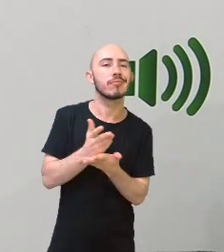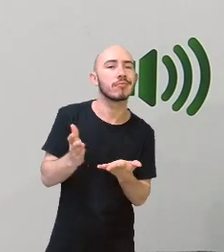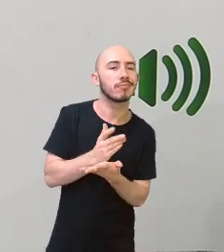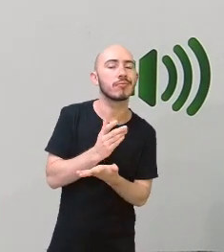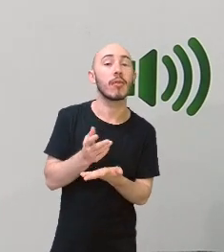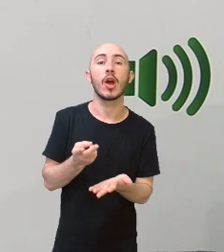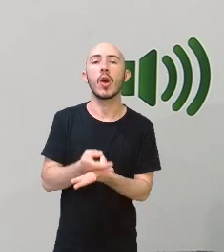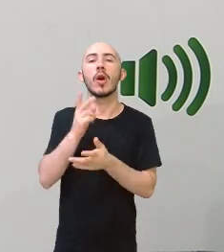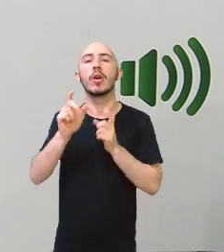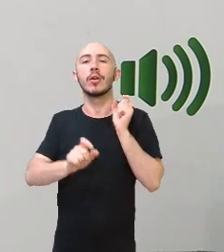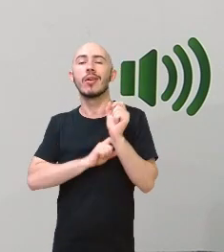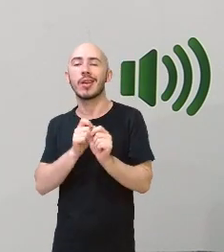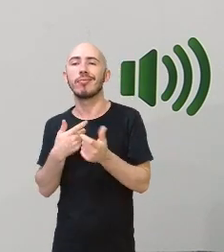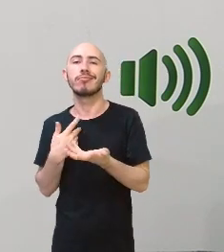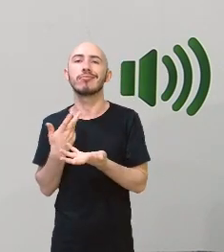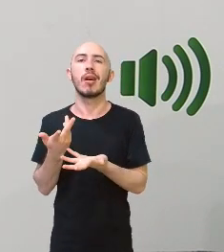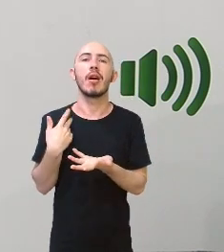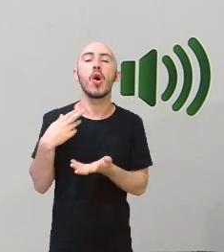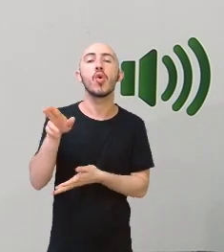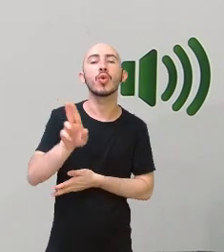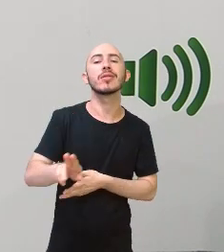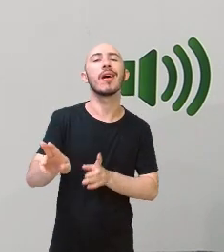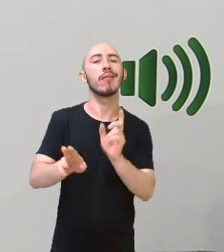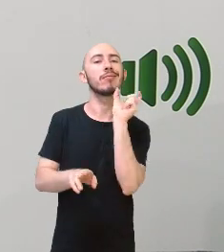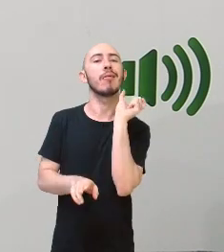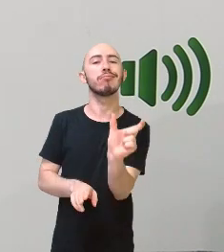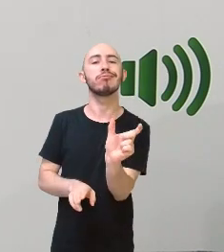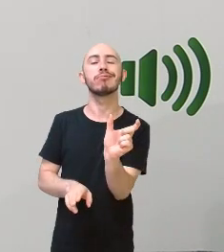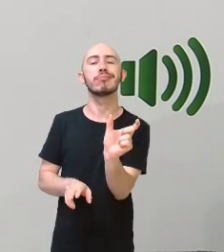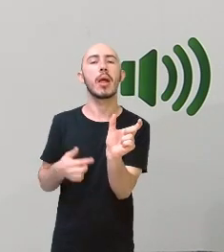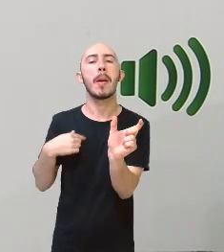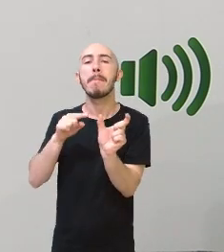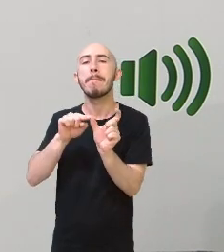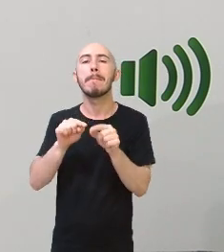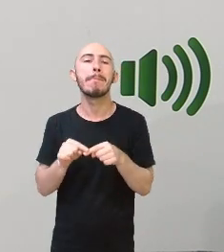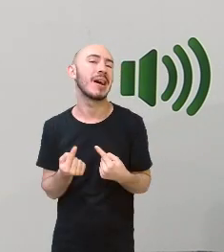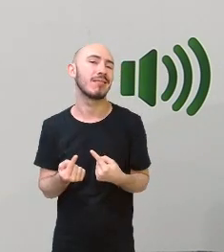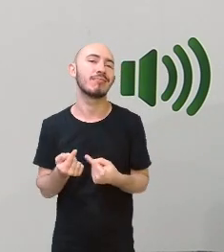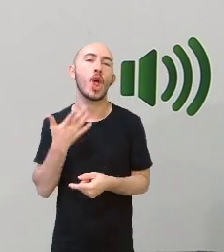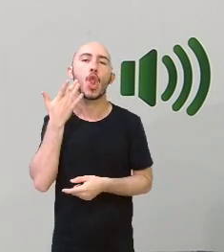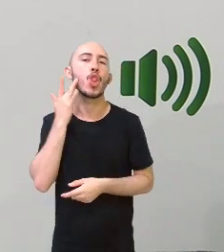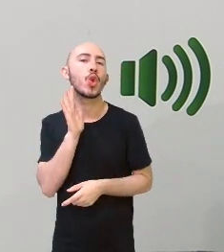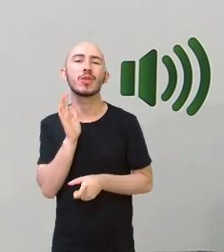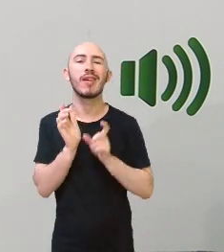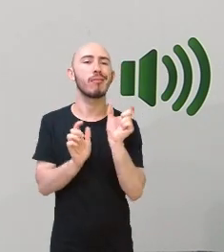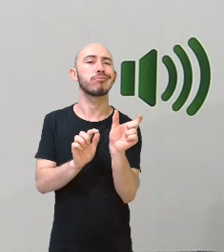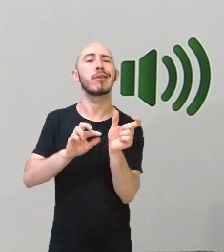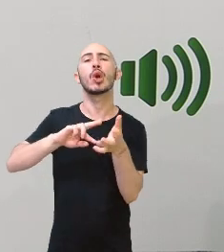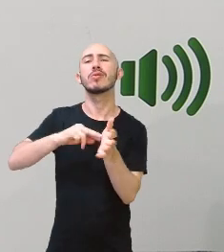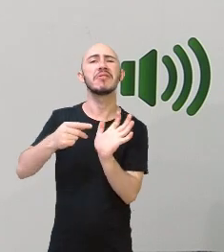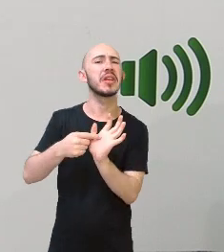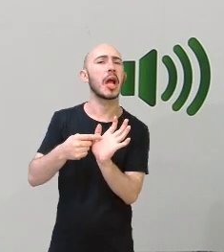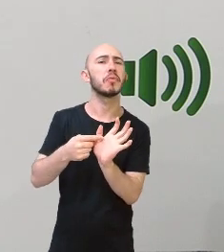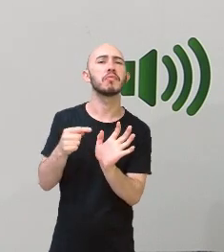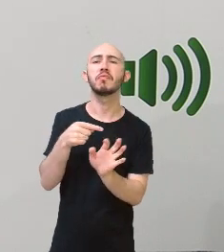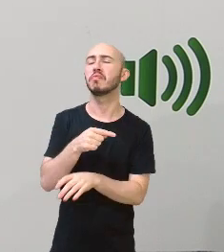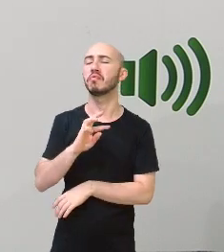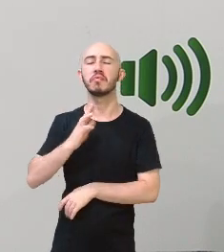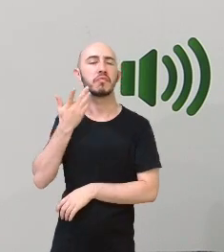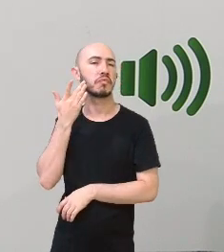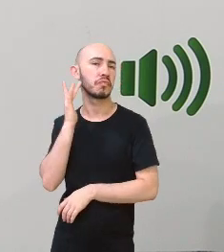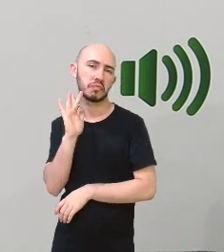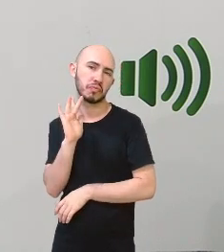quer saber, às vezes a gente quer usar uma determinada palavra e você não sabe o que essa palavra significa.